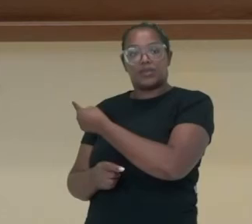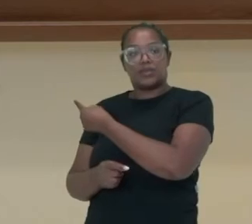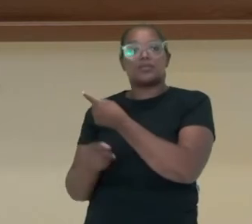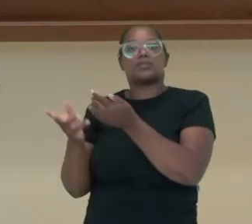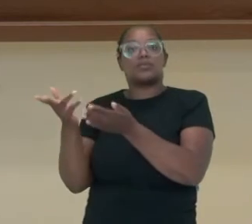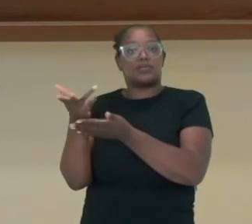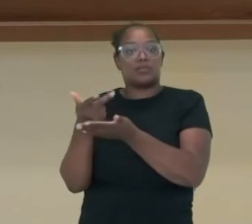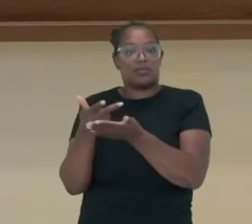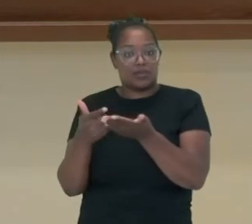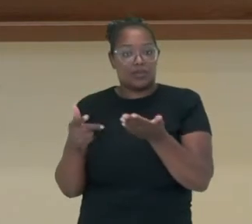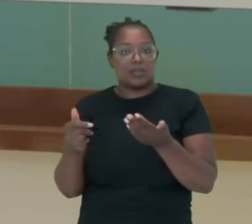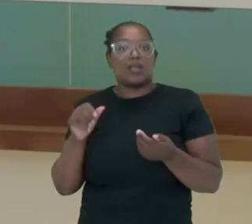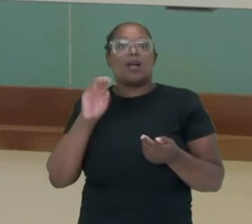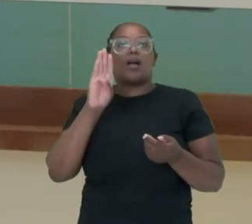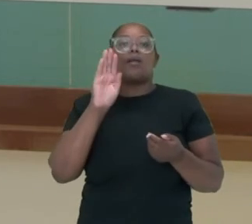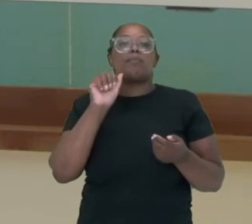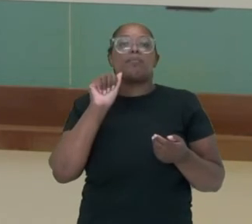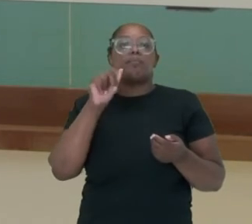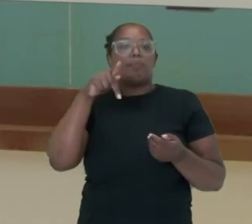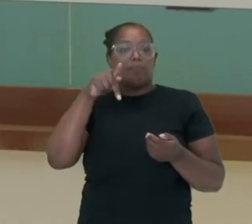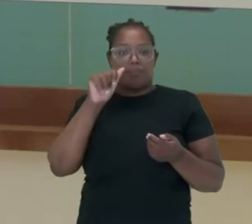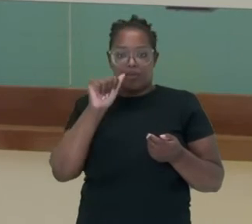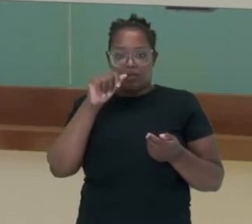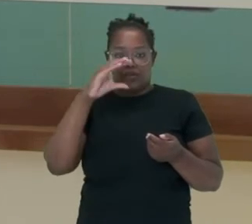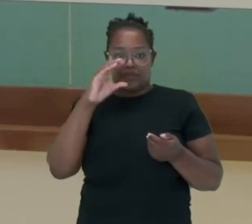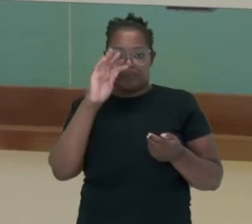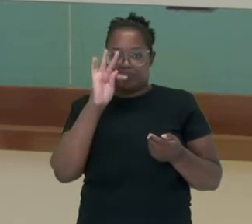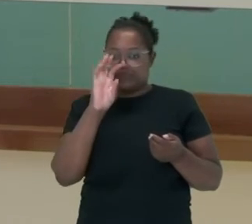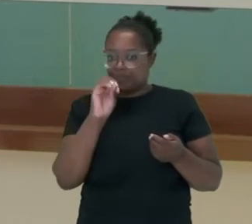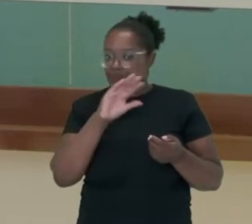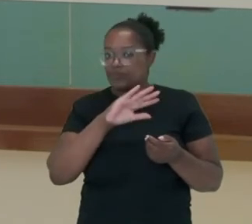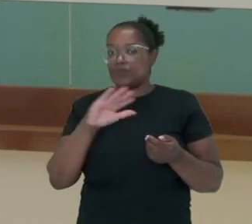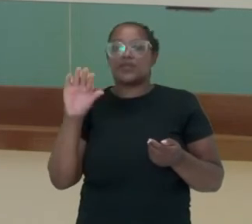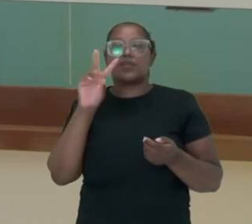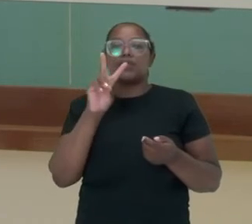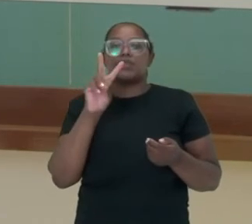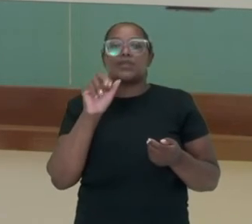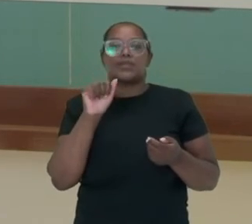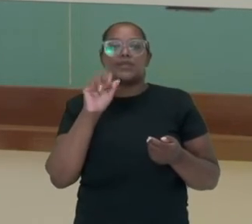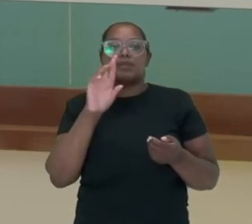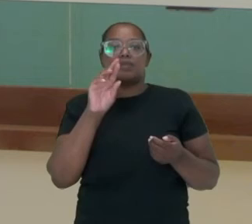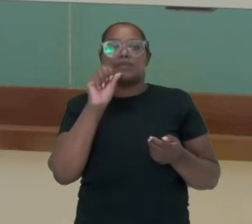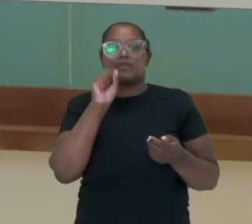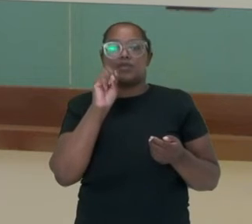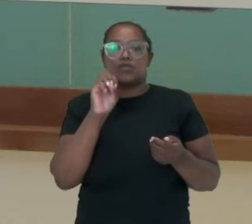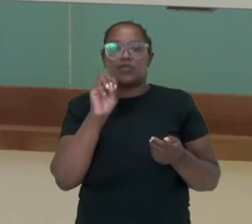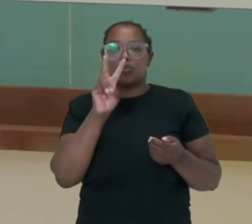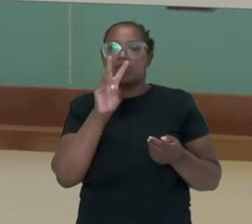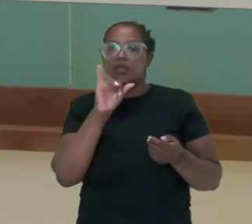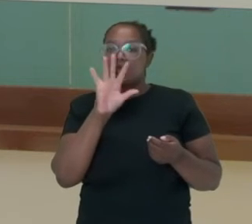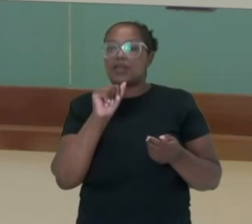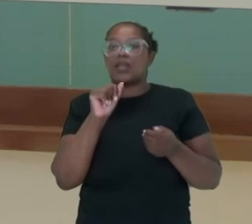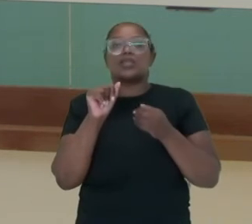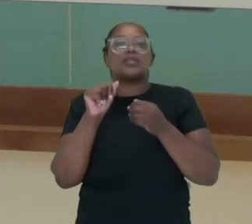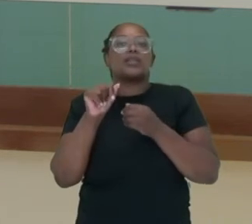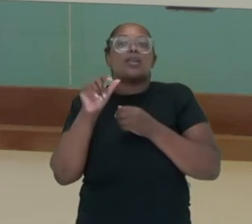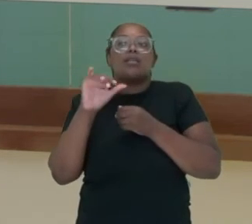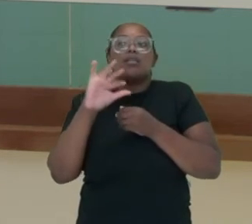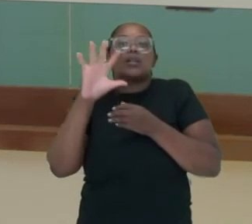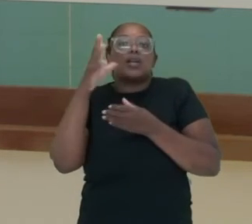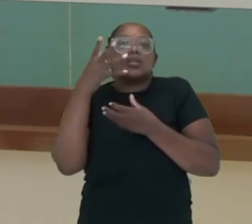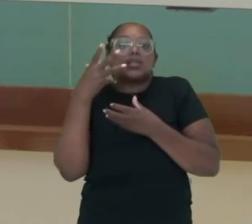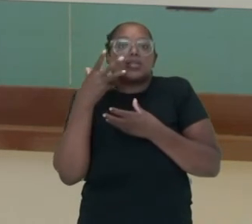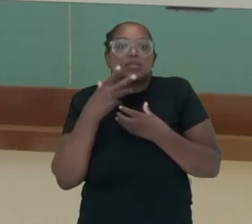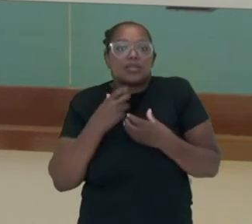consolidação do chamado Pacto de Varsóvia, onde países recebiam uma estrutura bélica para a permanência no regime